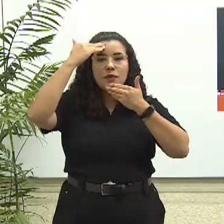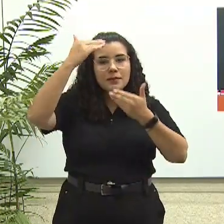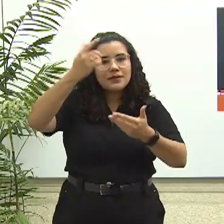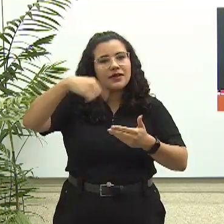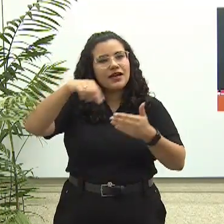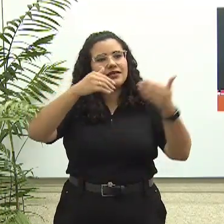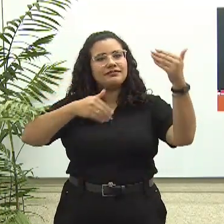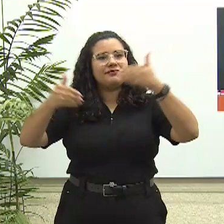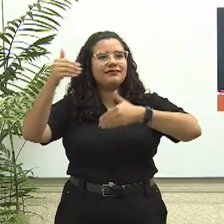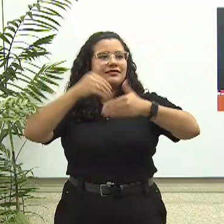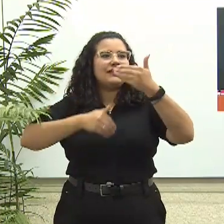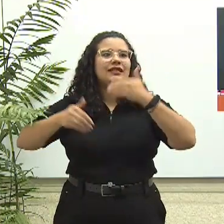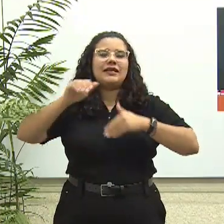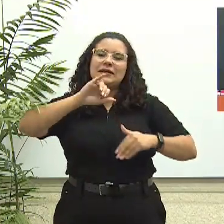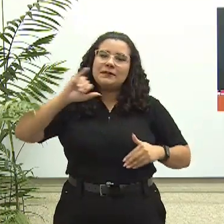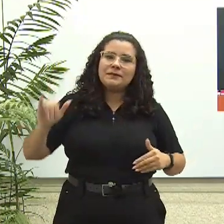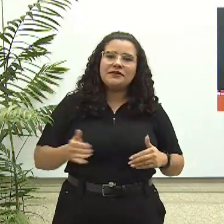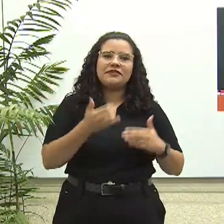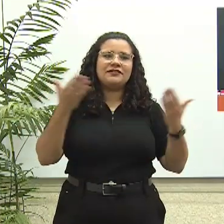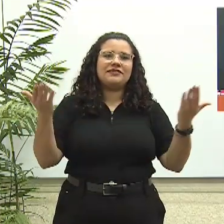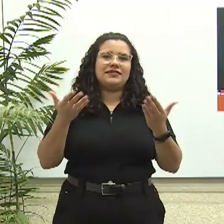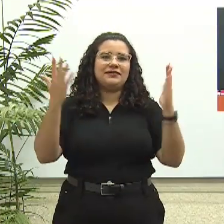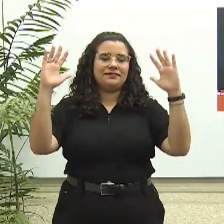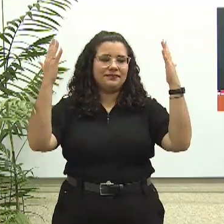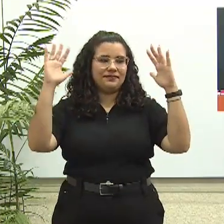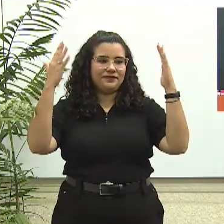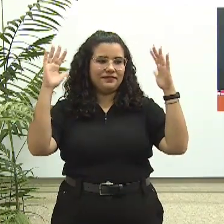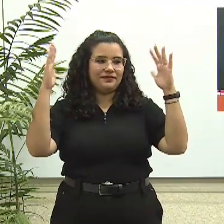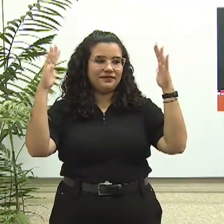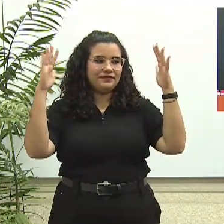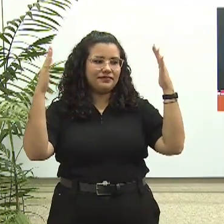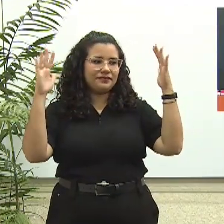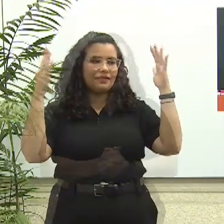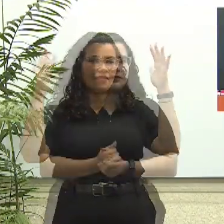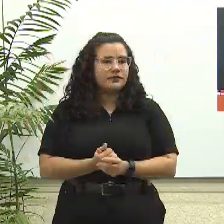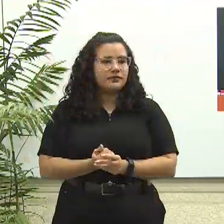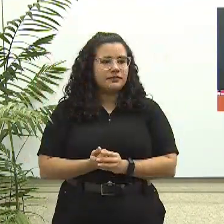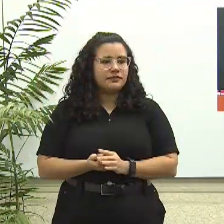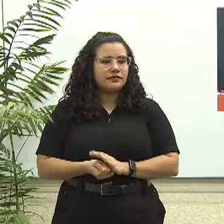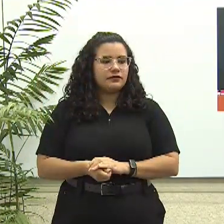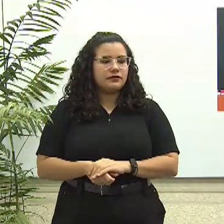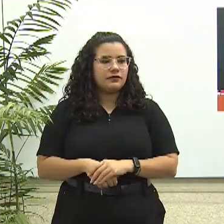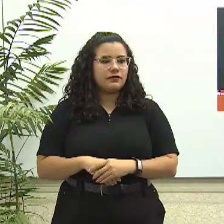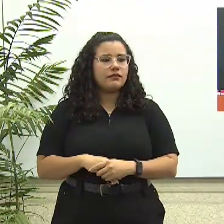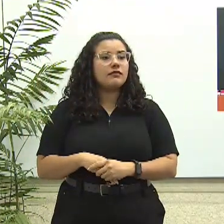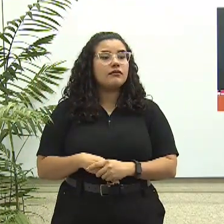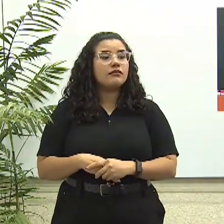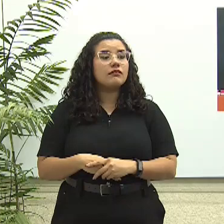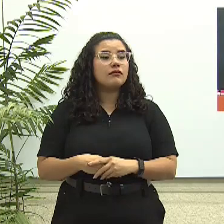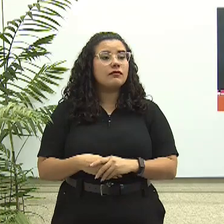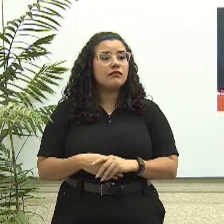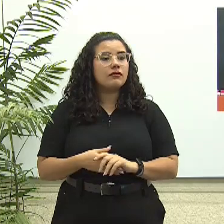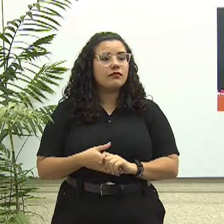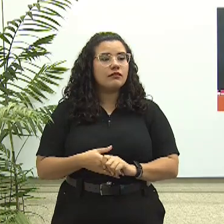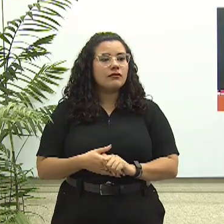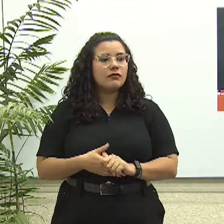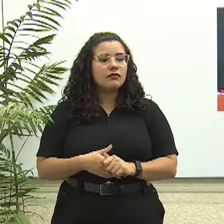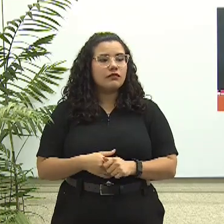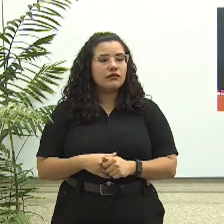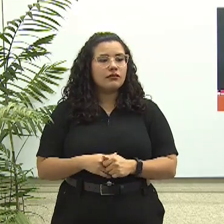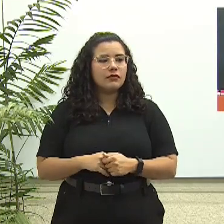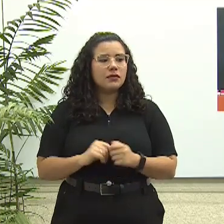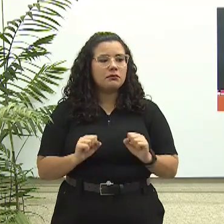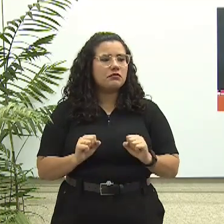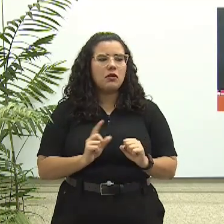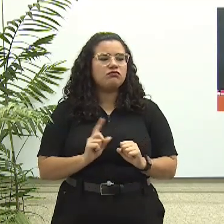presença e aproveite aí o trabalho Maiara Boa noite pessoal tudo bem Muito prazer